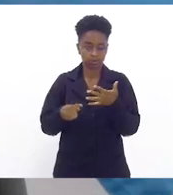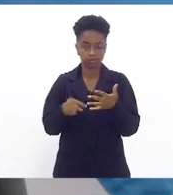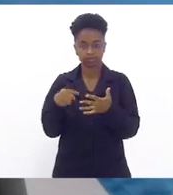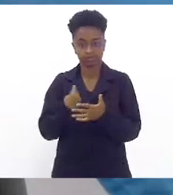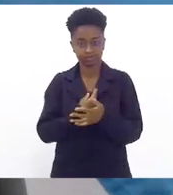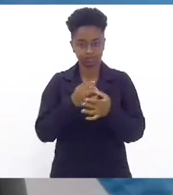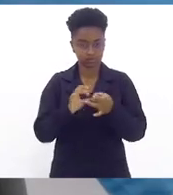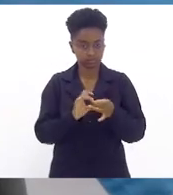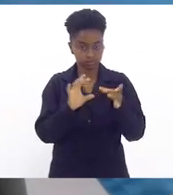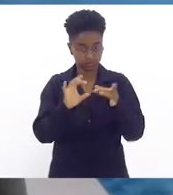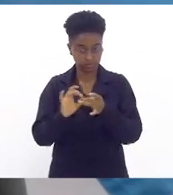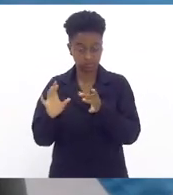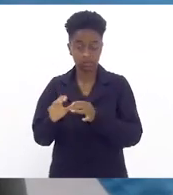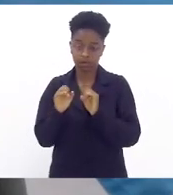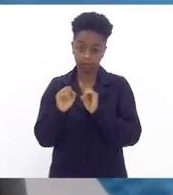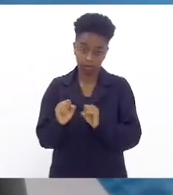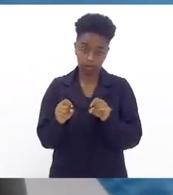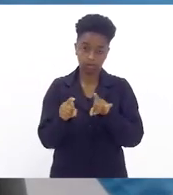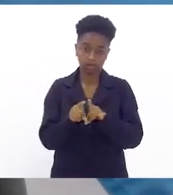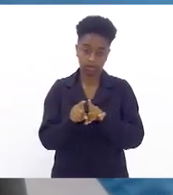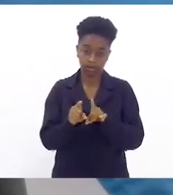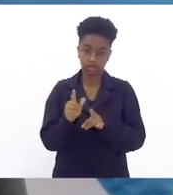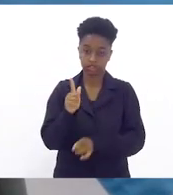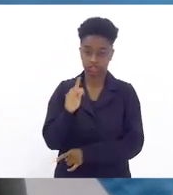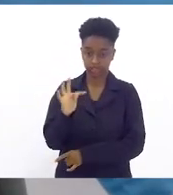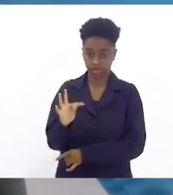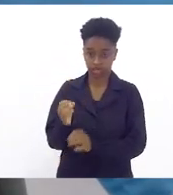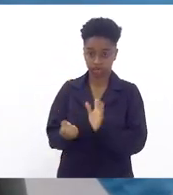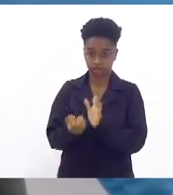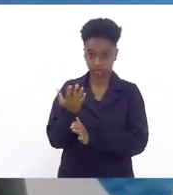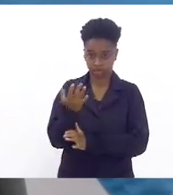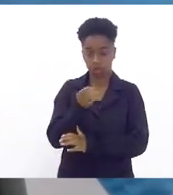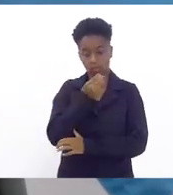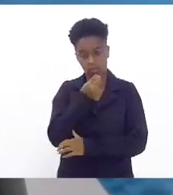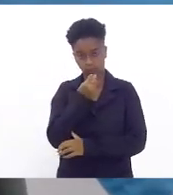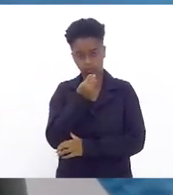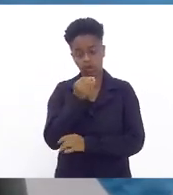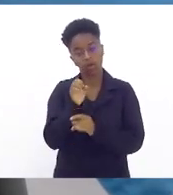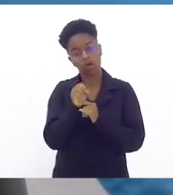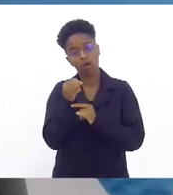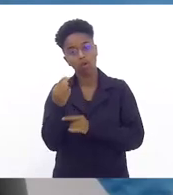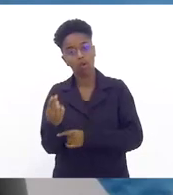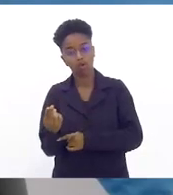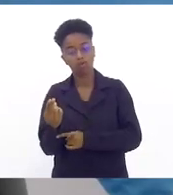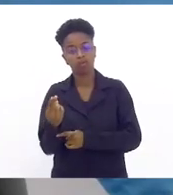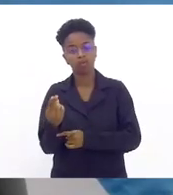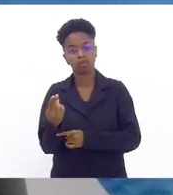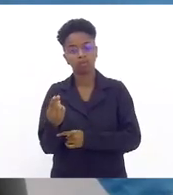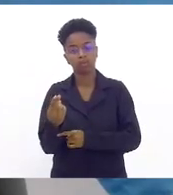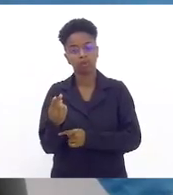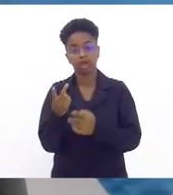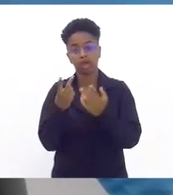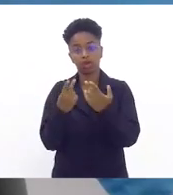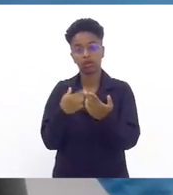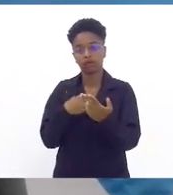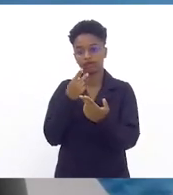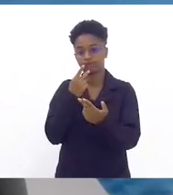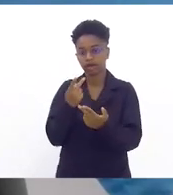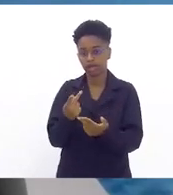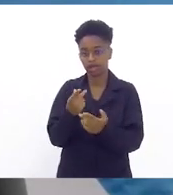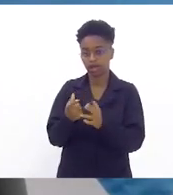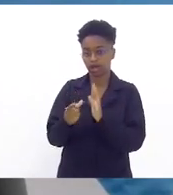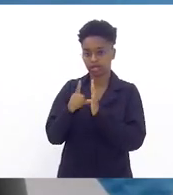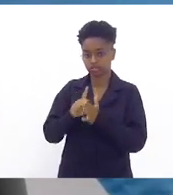disponibilizando e a gente pode fazer esse grupo de trabalho obviamente ou é como eu falei que eu tinha feito